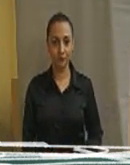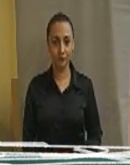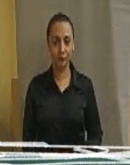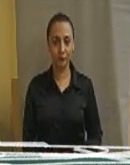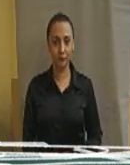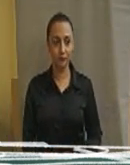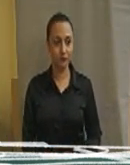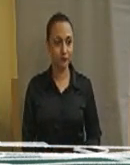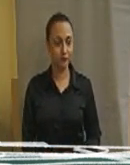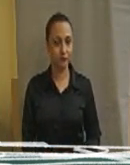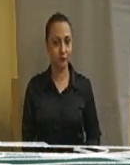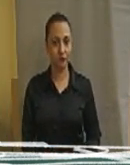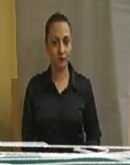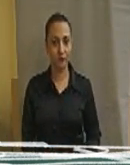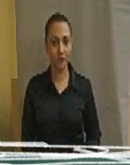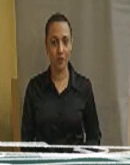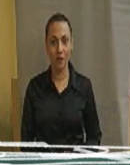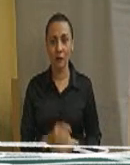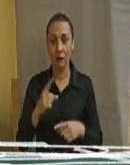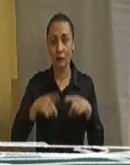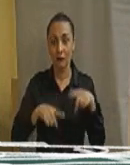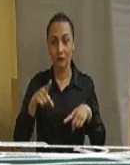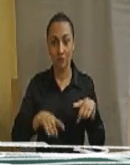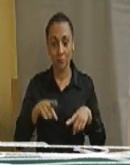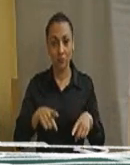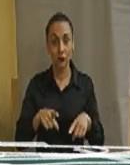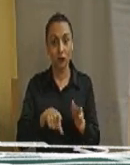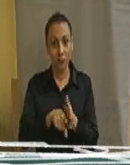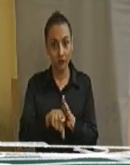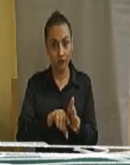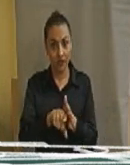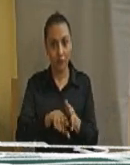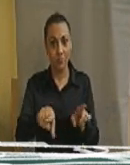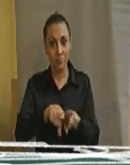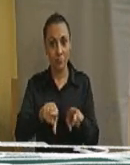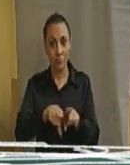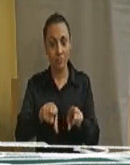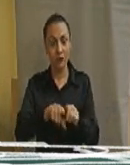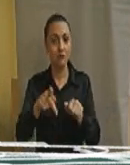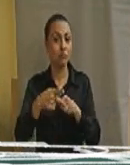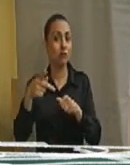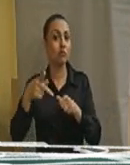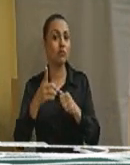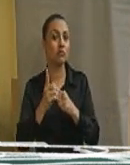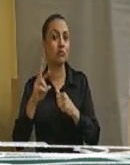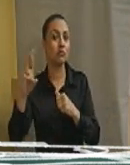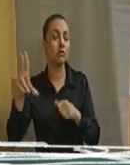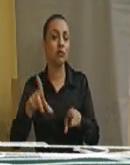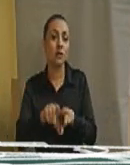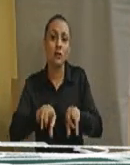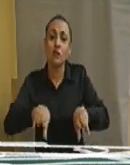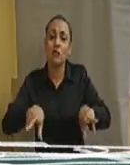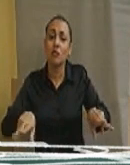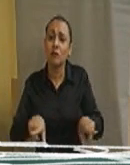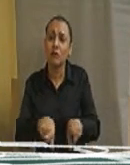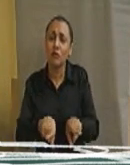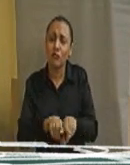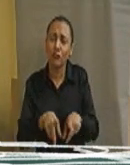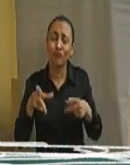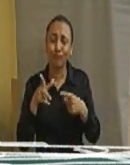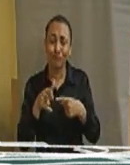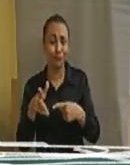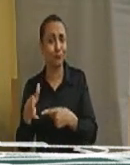pilar de sustentação da nossa política de pesquisa e pós-graduação, também esteve vulnerável aos sucessivos cortes de verbas do